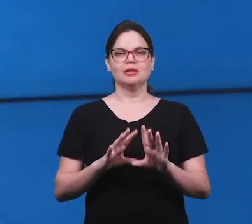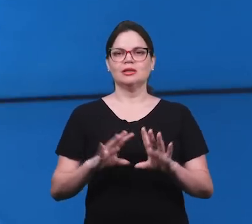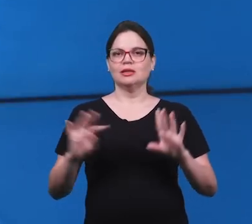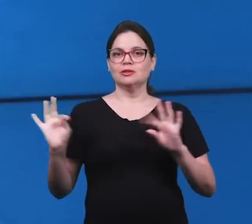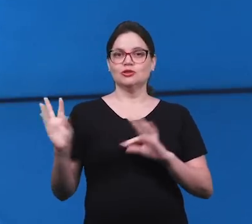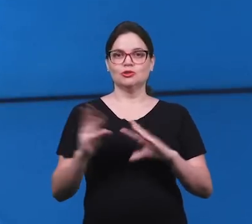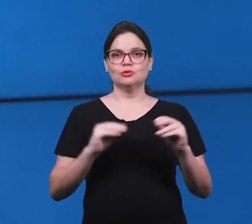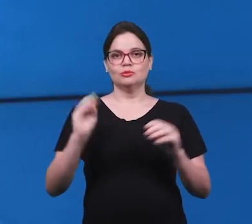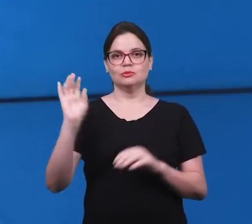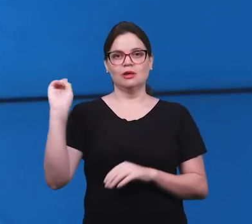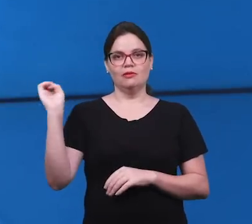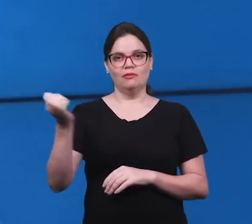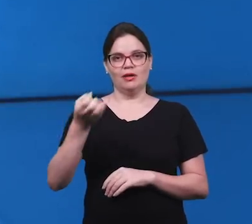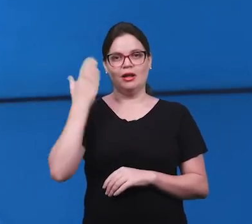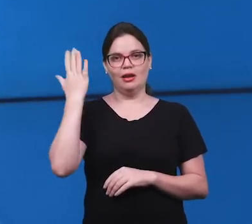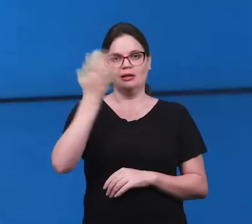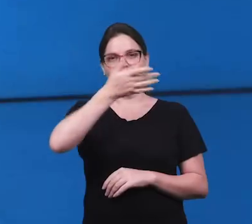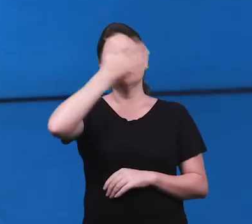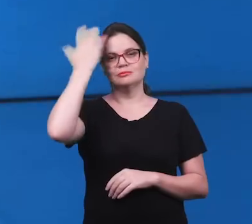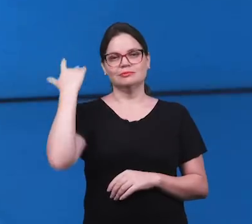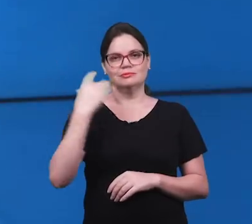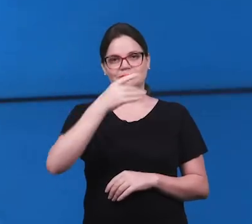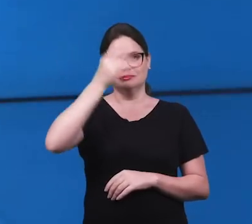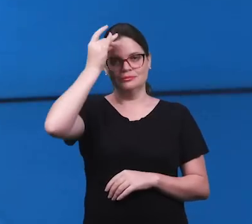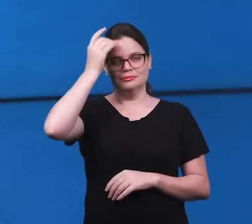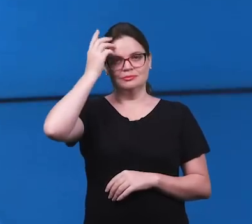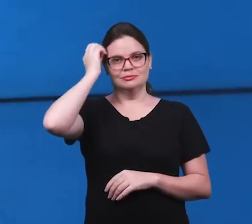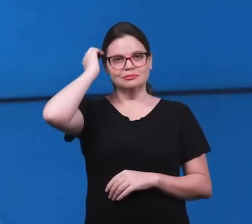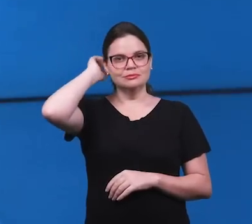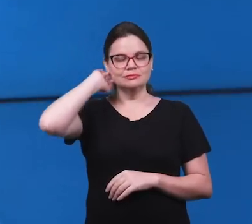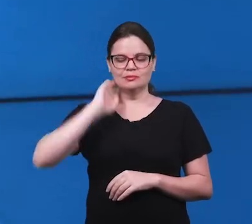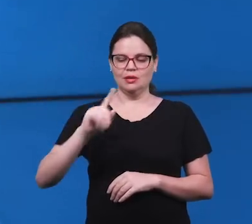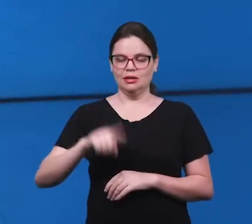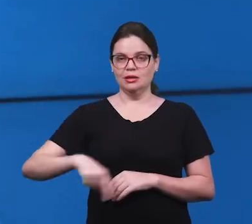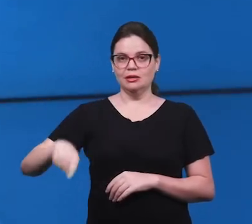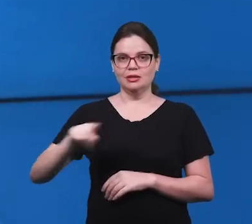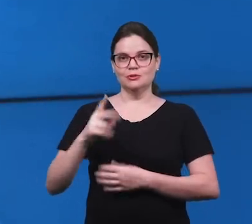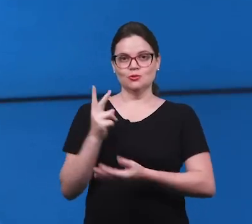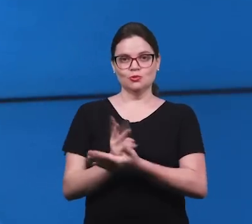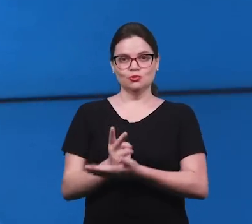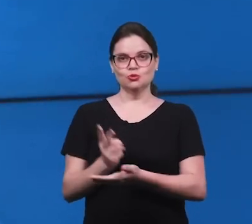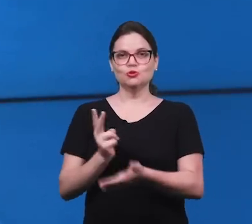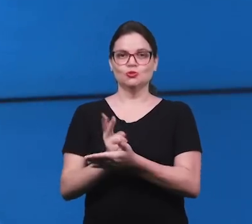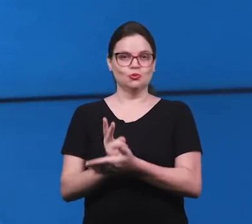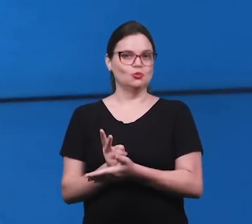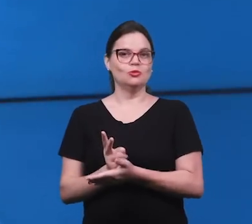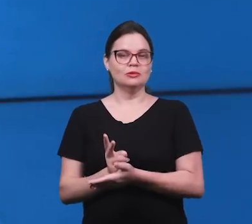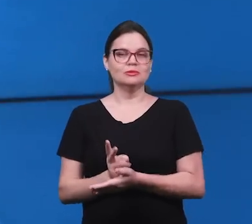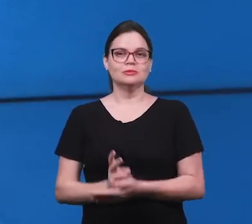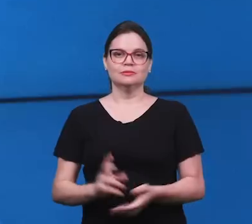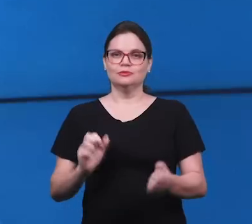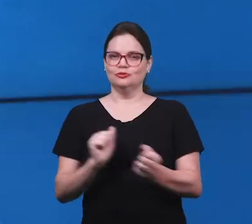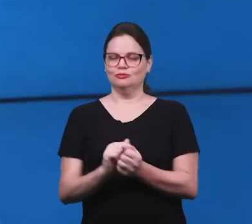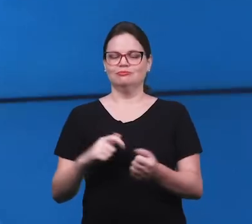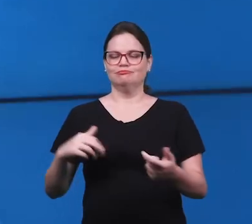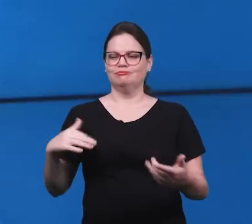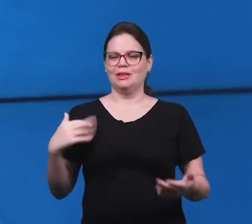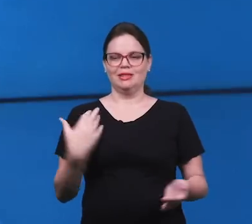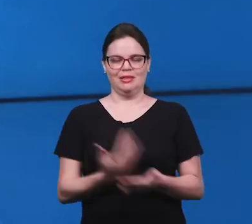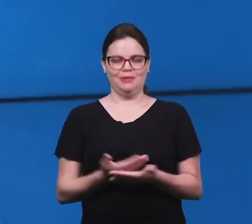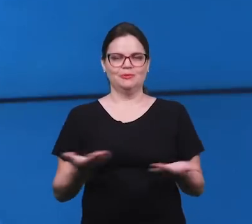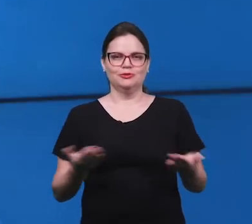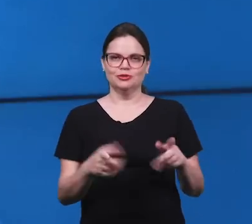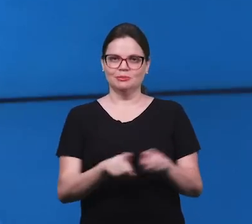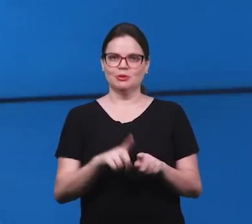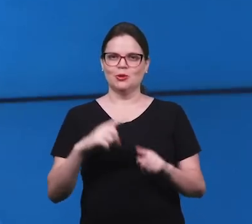Santo é a doutrina que eles preservaram, conservaram nessa doutrina, como nós fazemos até os nossos dias de hoje.